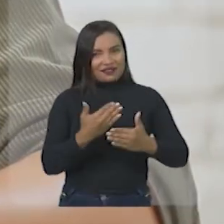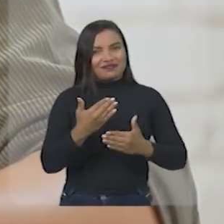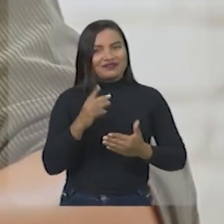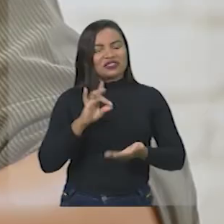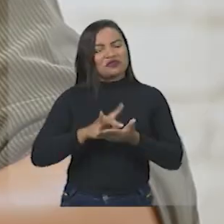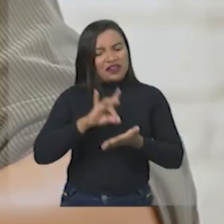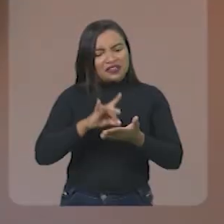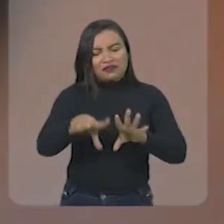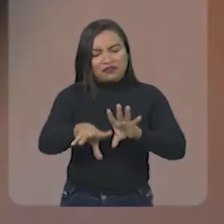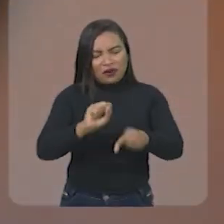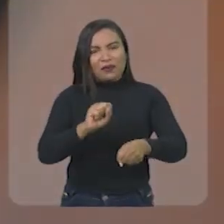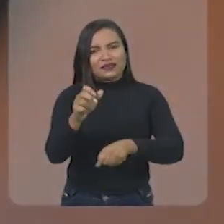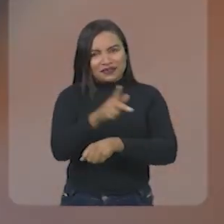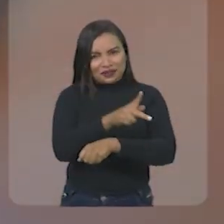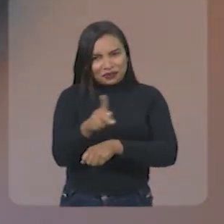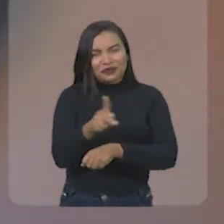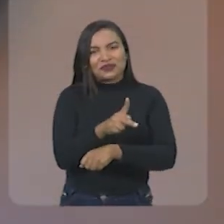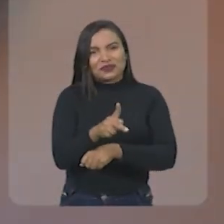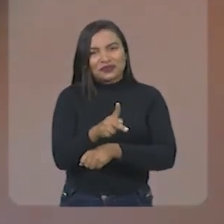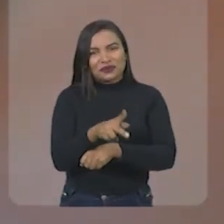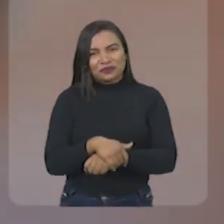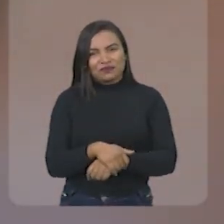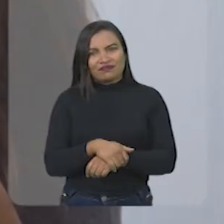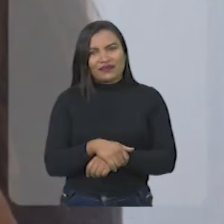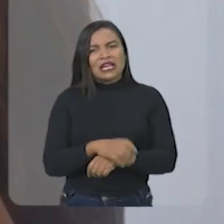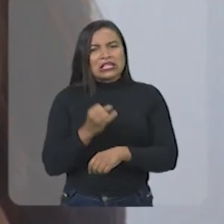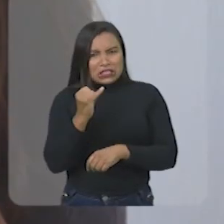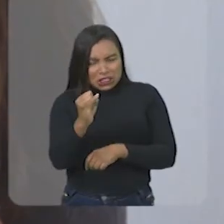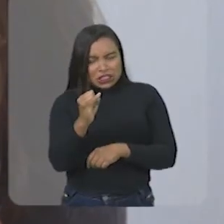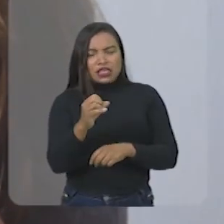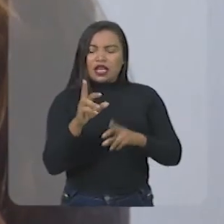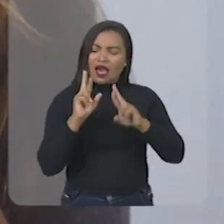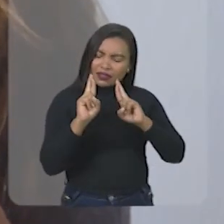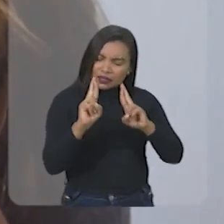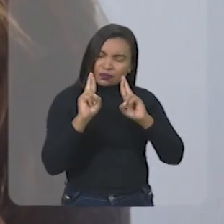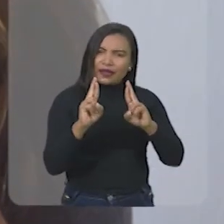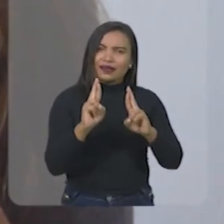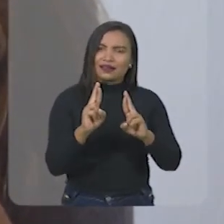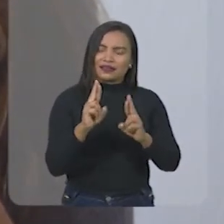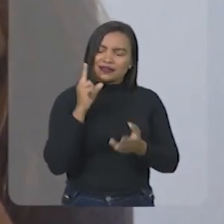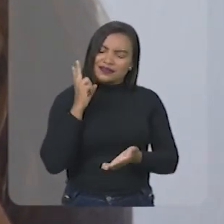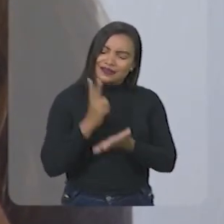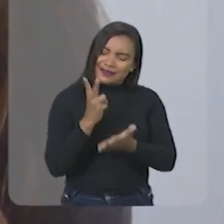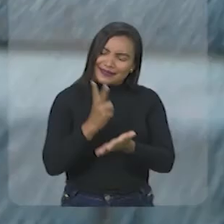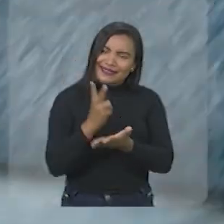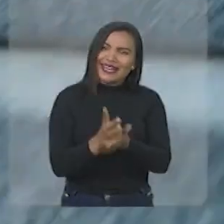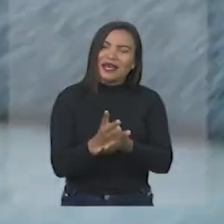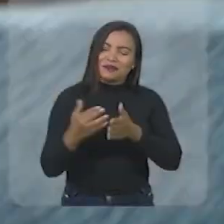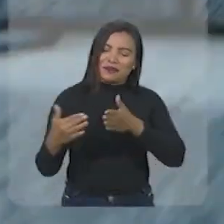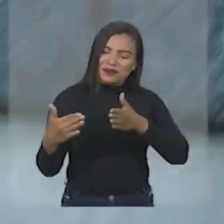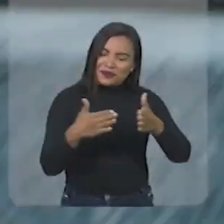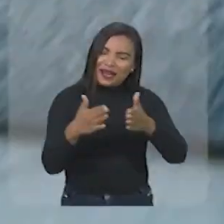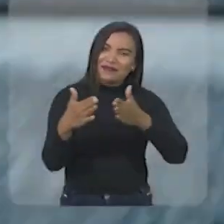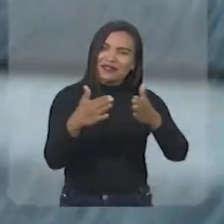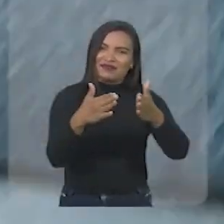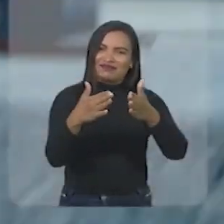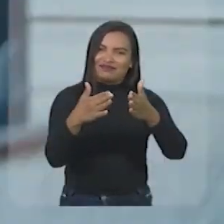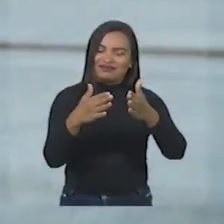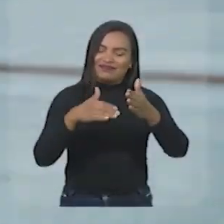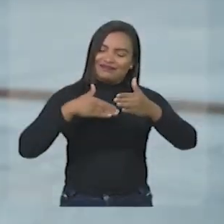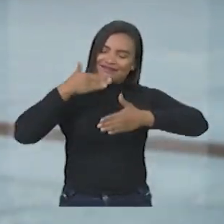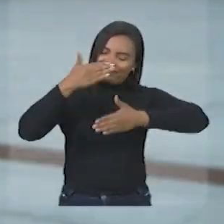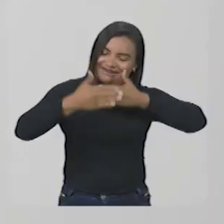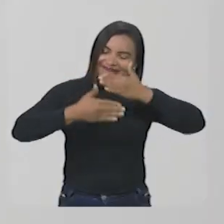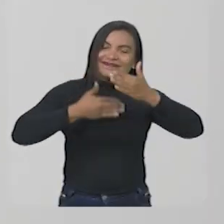de professores. Enquanto houver esperança, sempre haverá um caminho, degrau por degrau, até